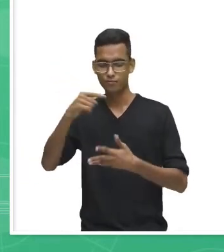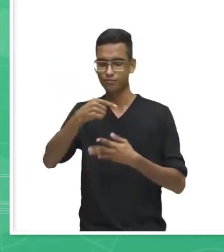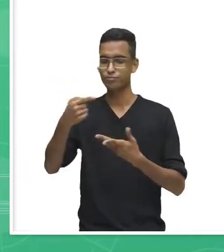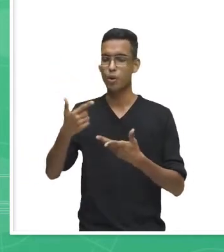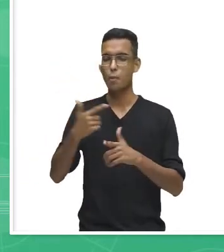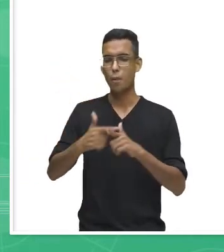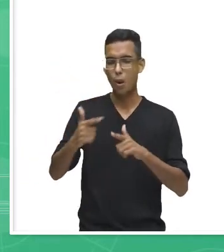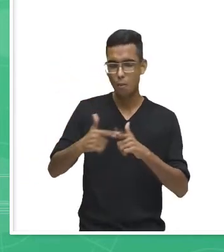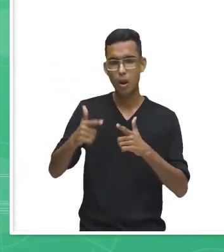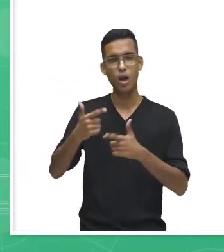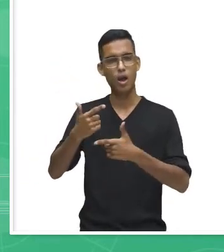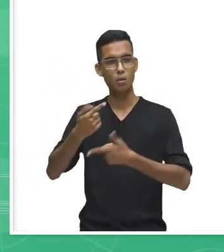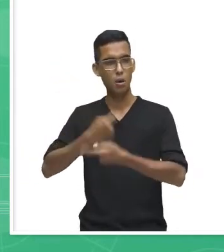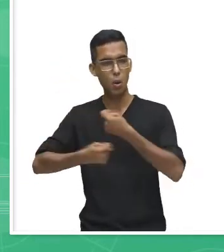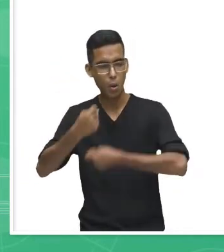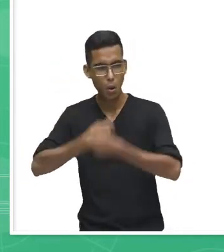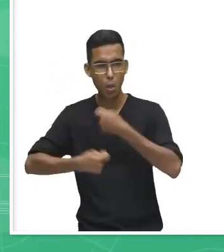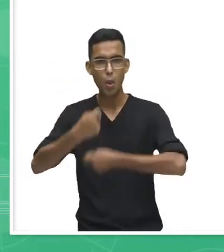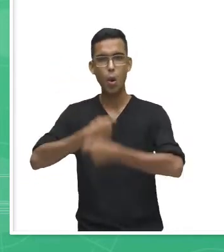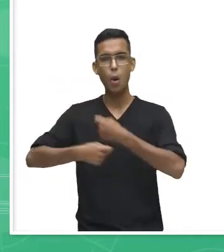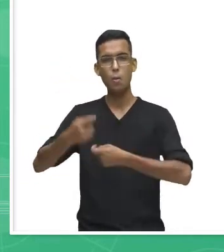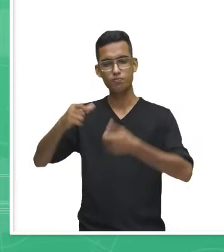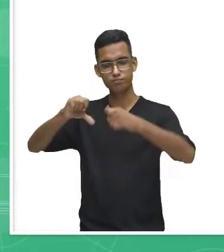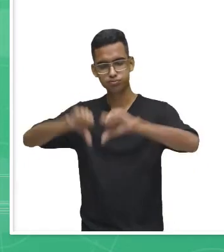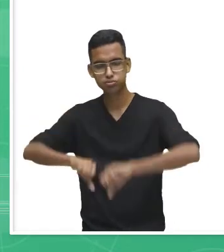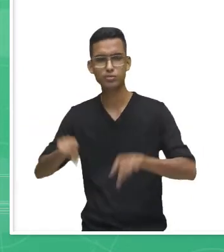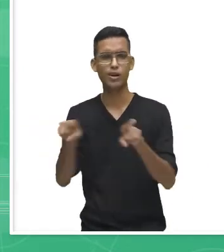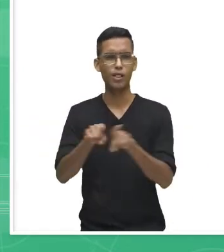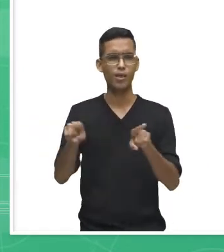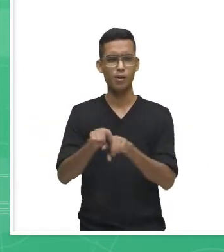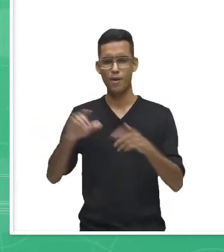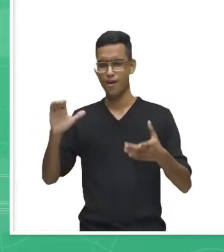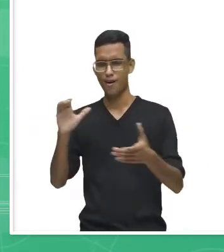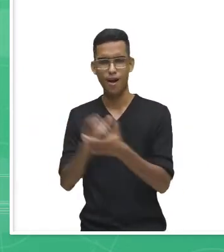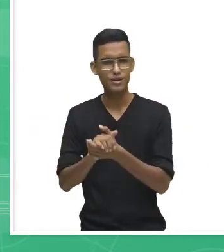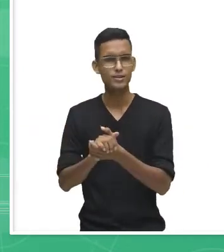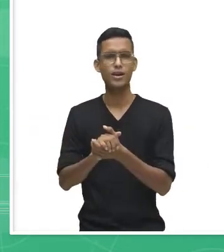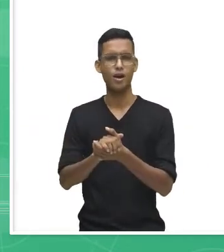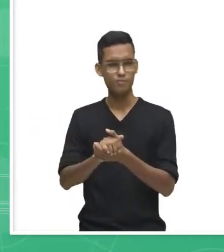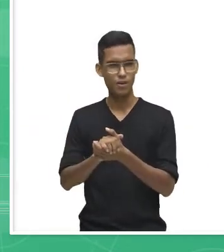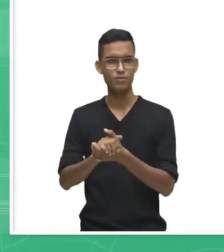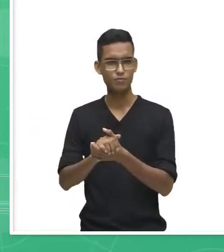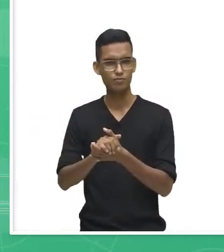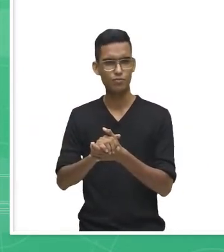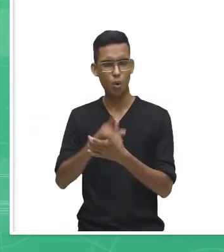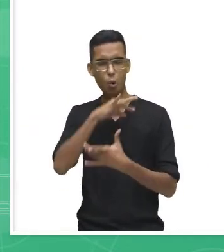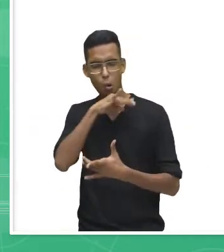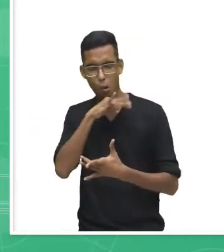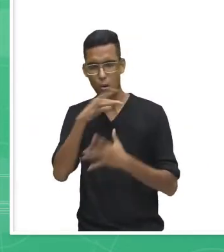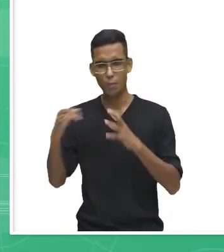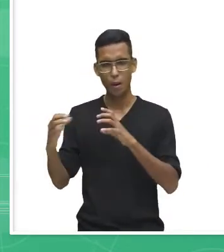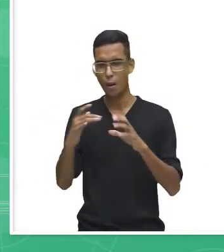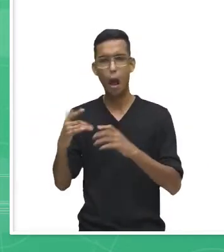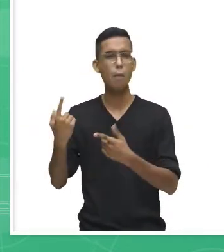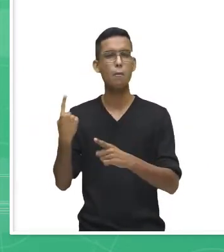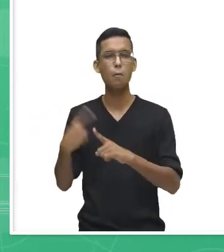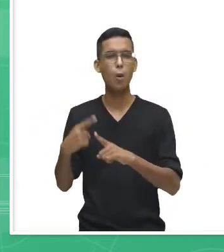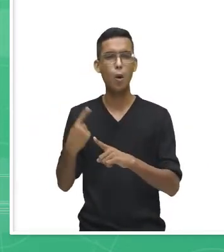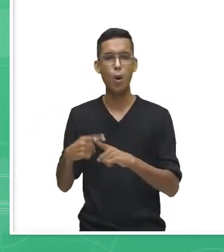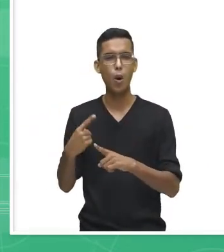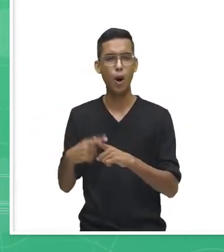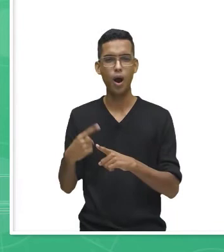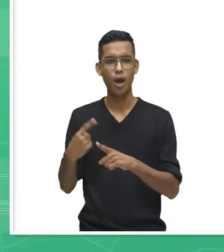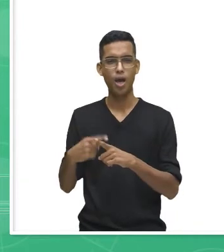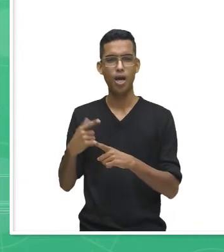fatores climáticos e pelo envolvimento da França nas guerras de independência lá dos Estados Unidos, né? Então você tem